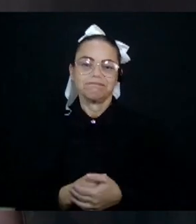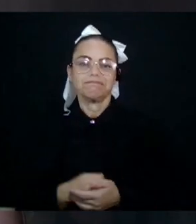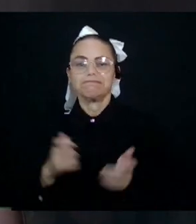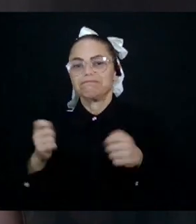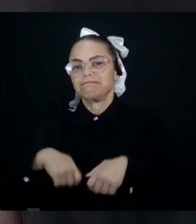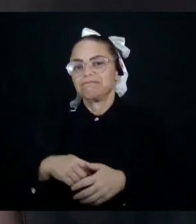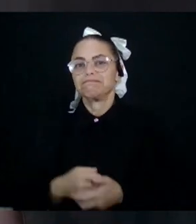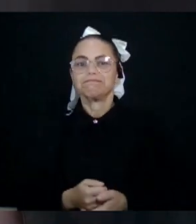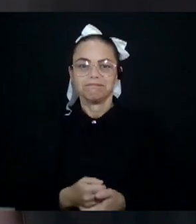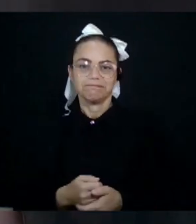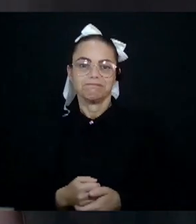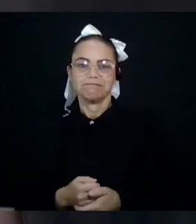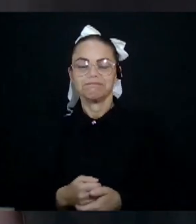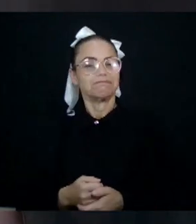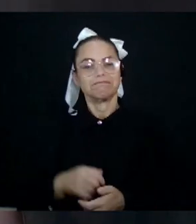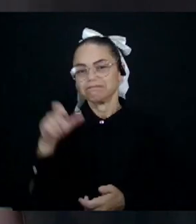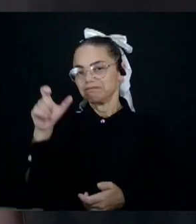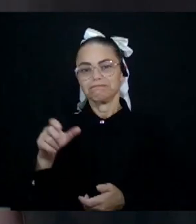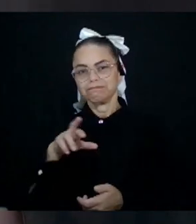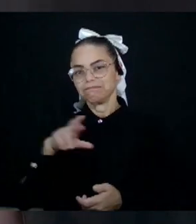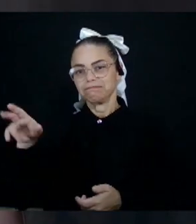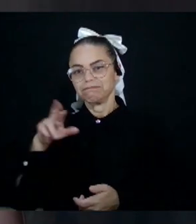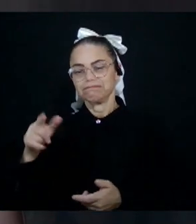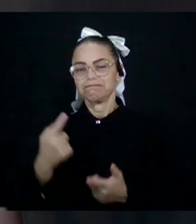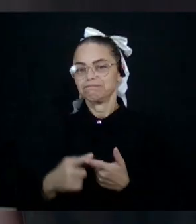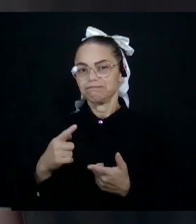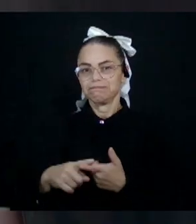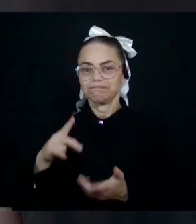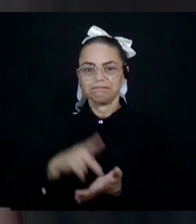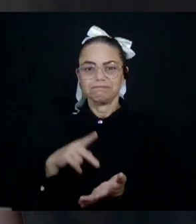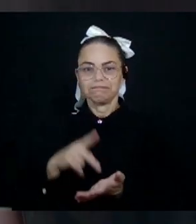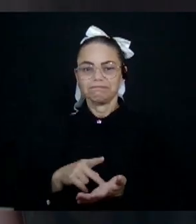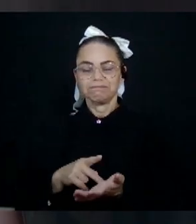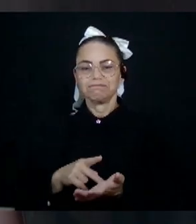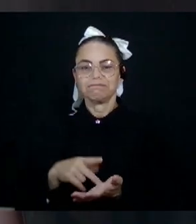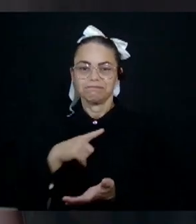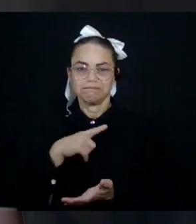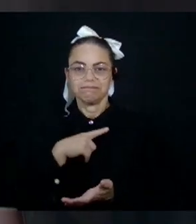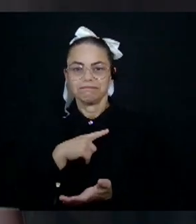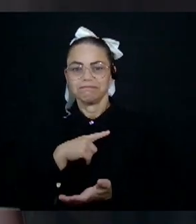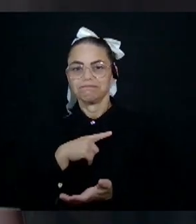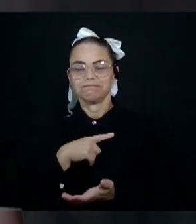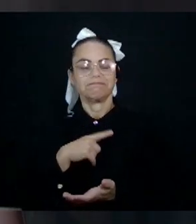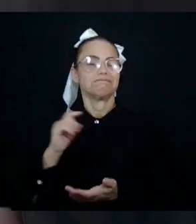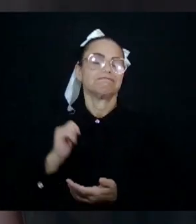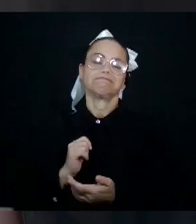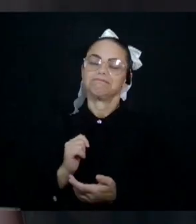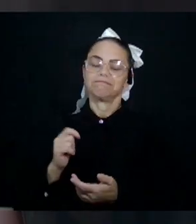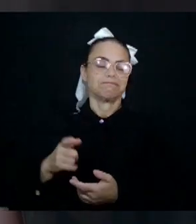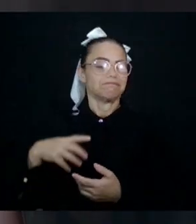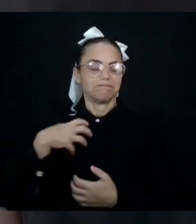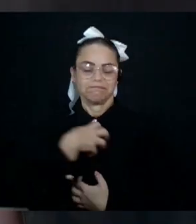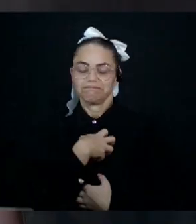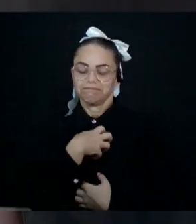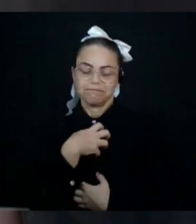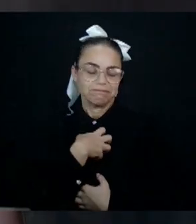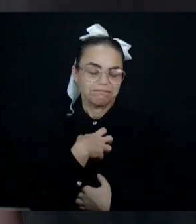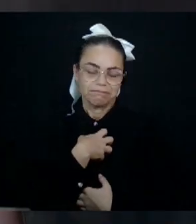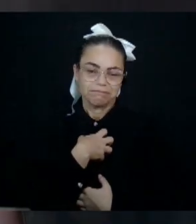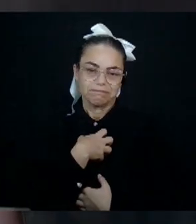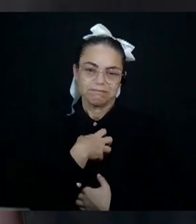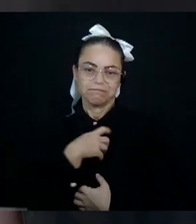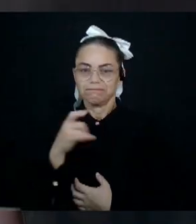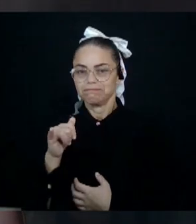ser outra pessoa, né. Uhum. Porque de fato o que a gente está criando ali é uma outra rotina, um outro jeito de usufruir,